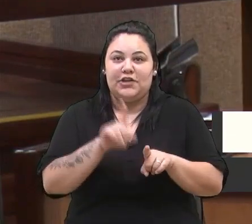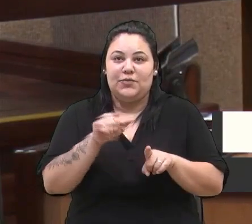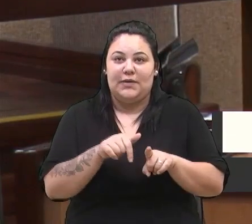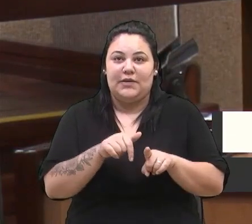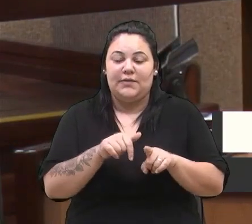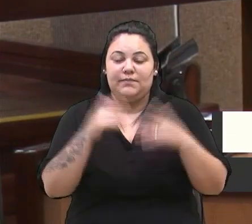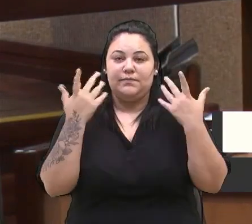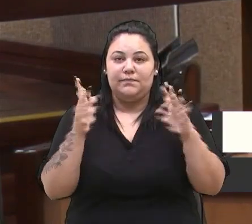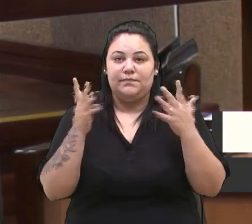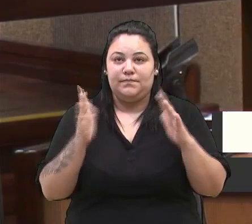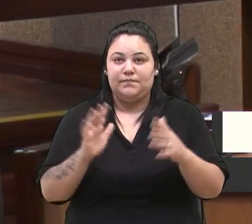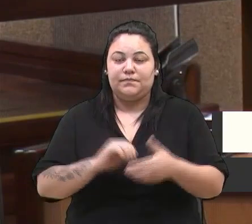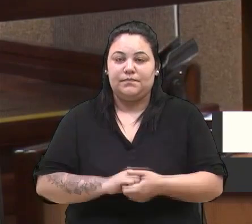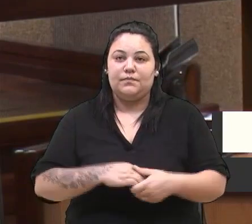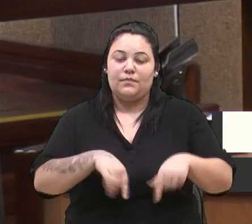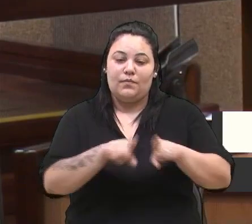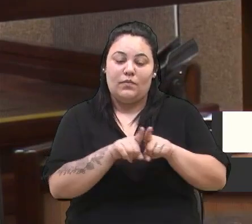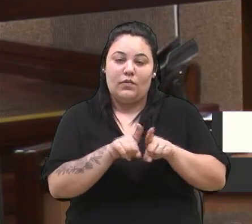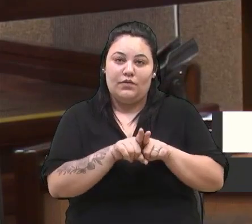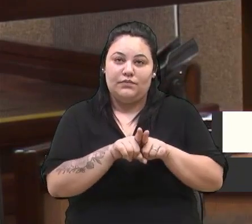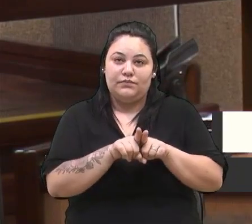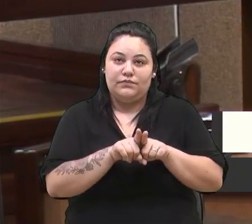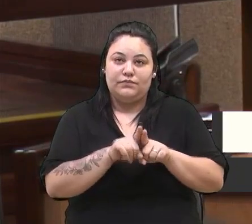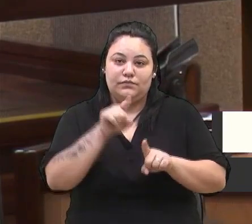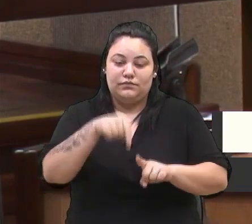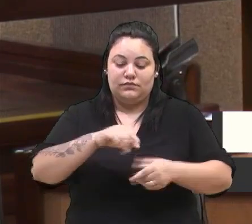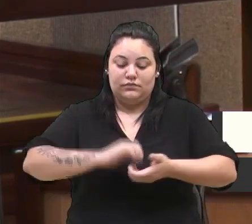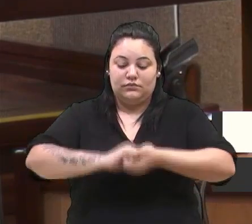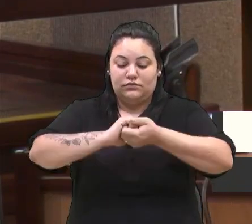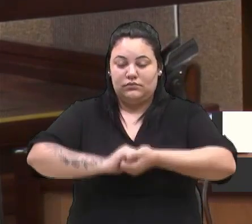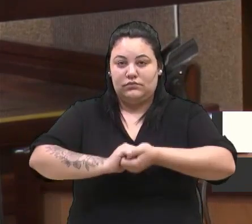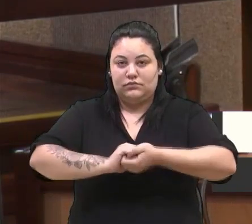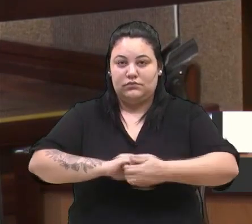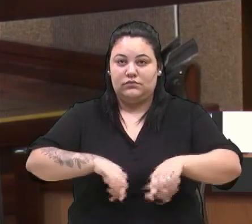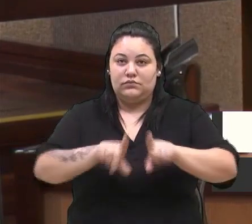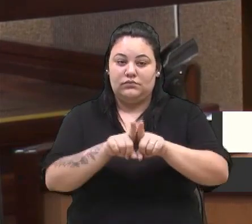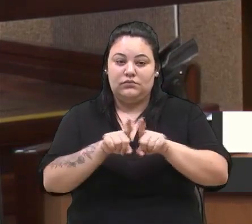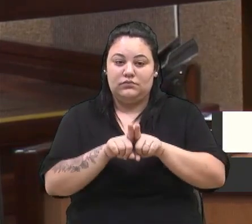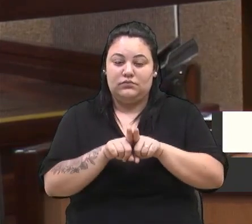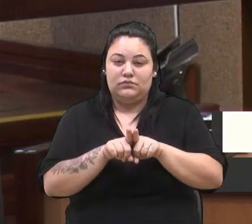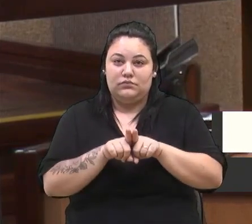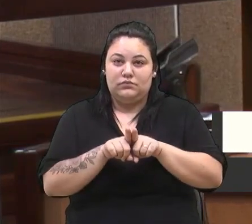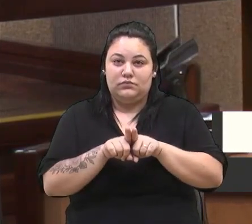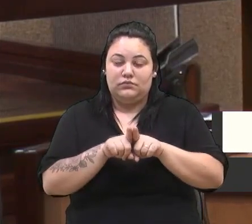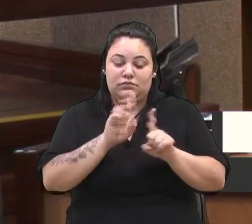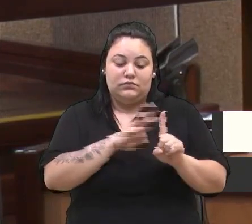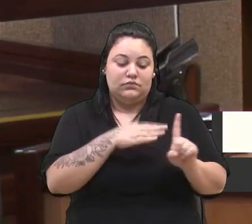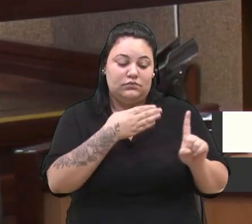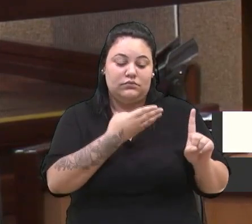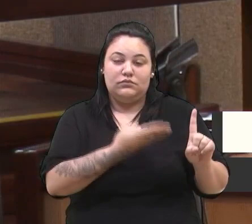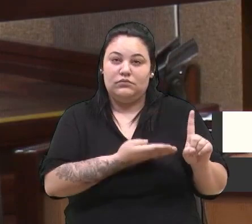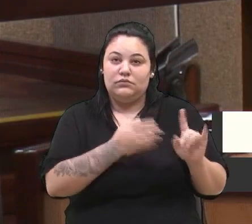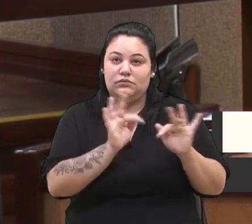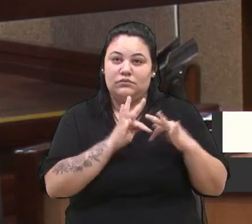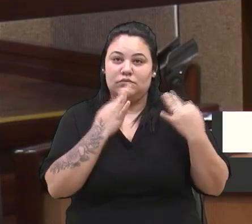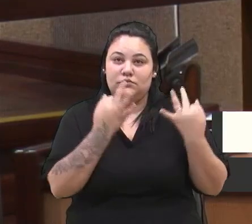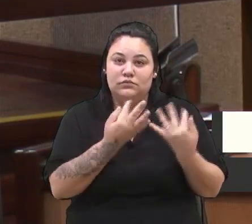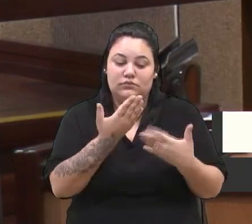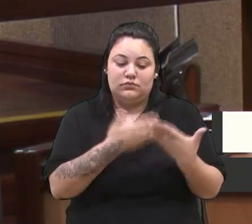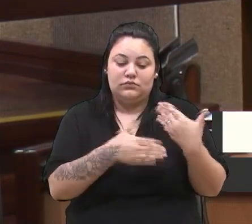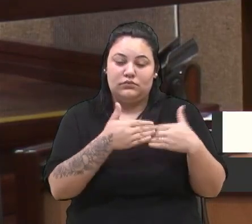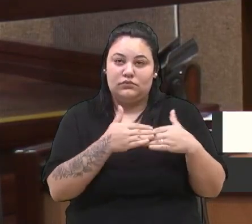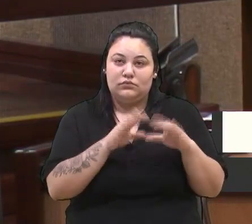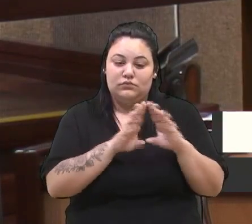parabéns e aqui a gente Saúda homenageando a família lanner toda a comunidade Lá de